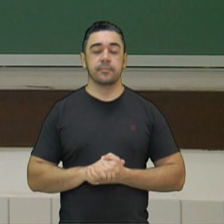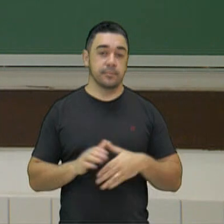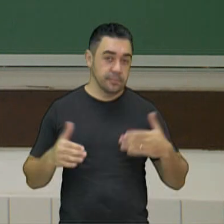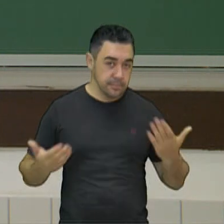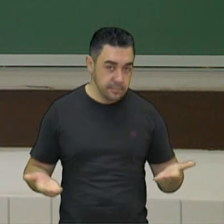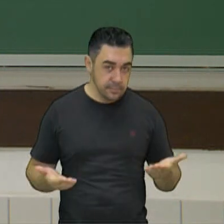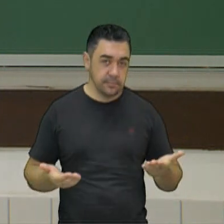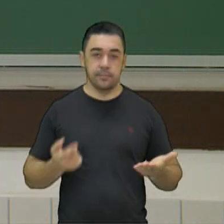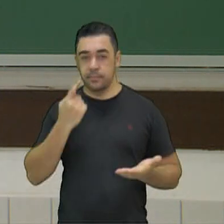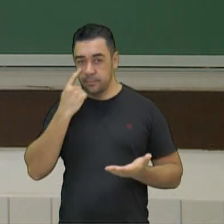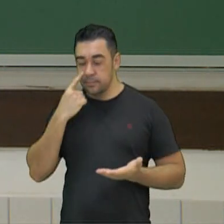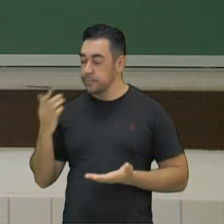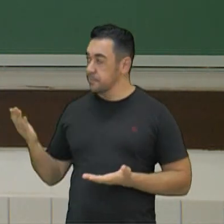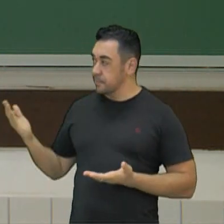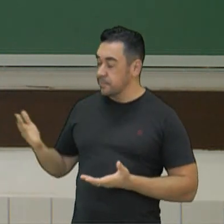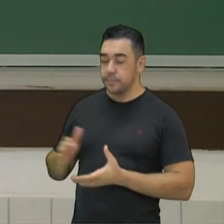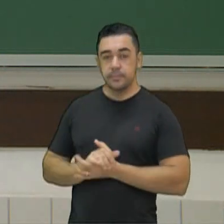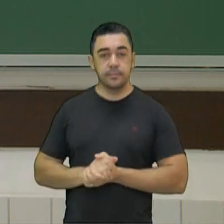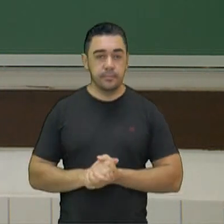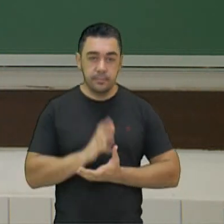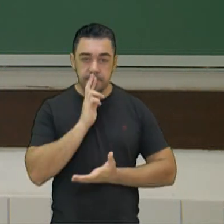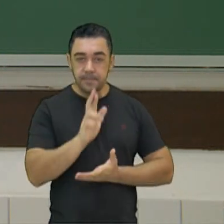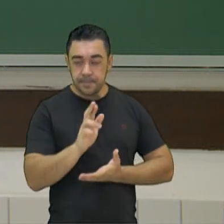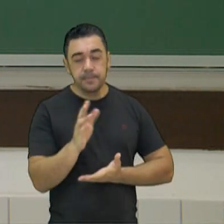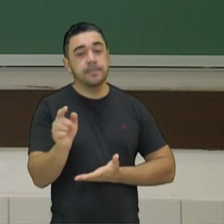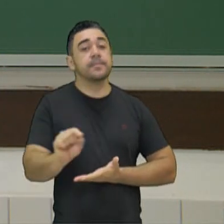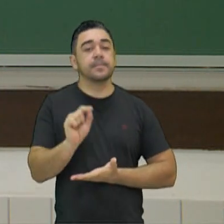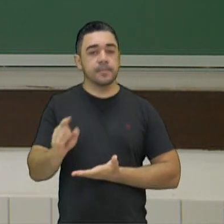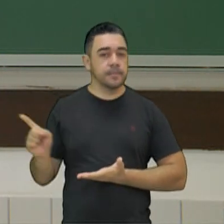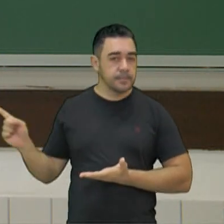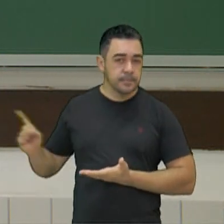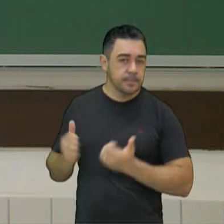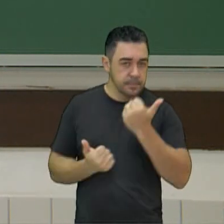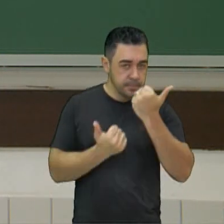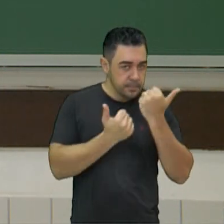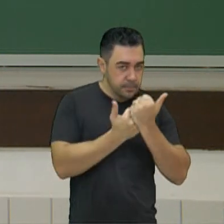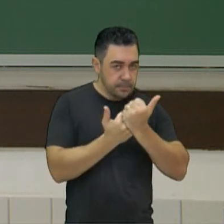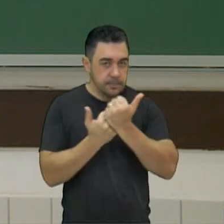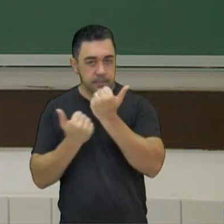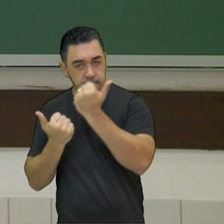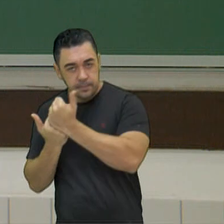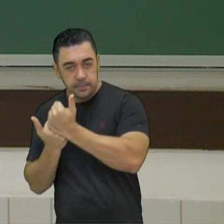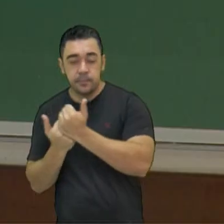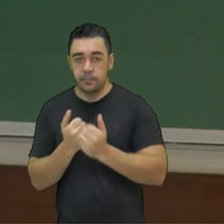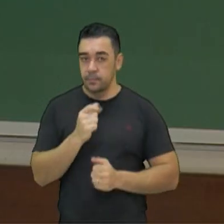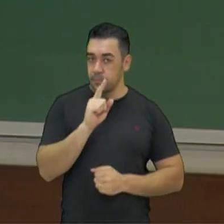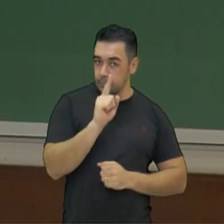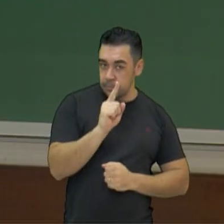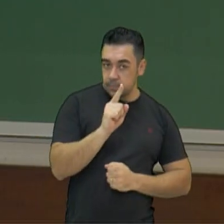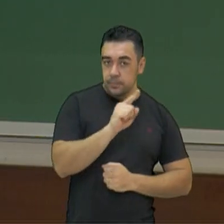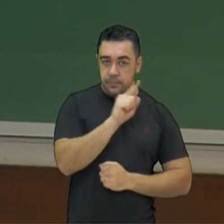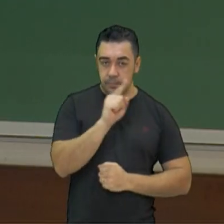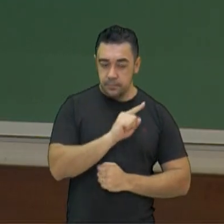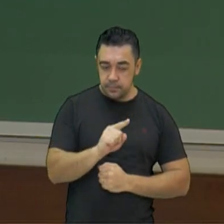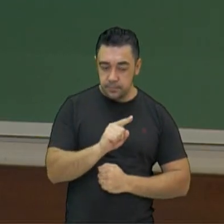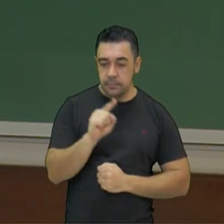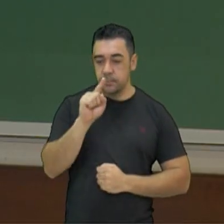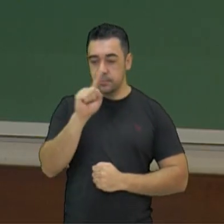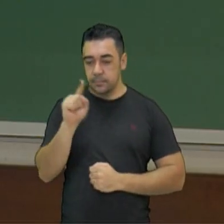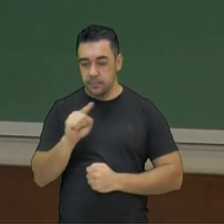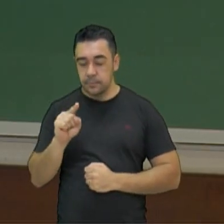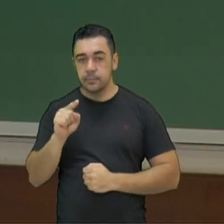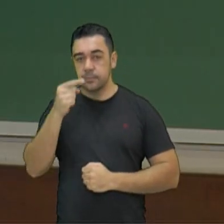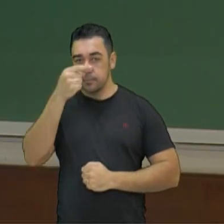Então, vamos lá, turma? Aqui nós vamos substituir Z e Z. Eu falei para vocês